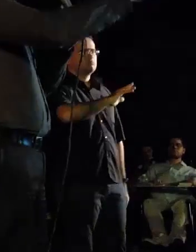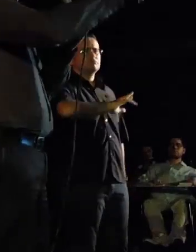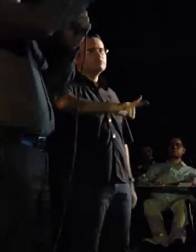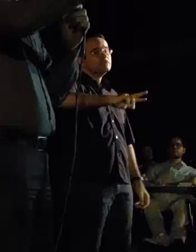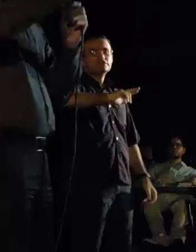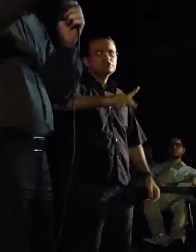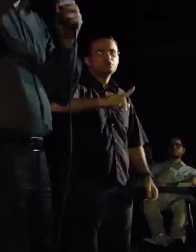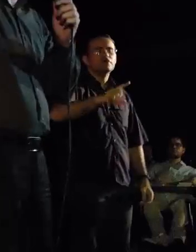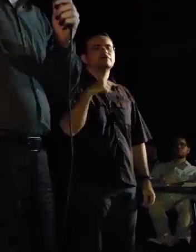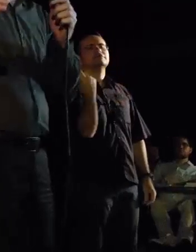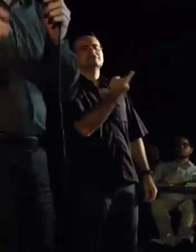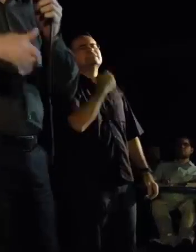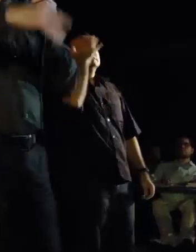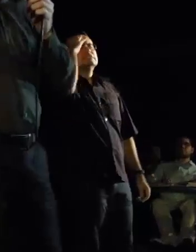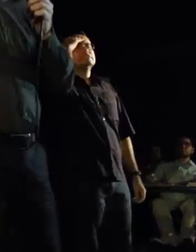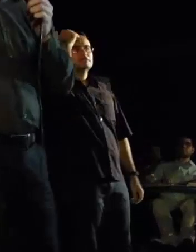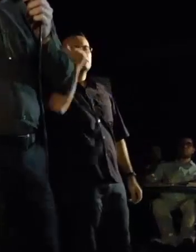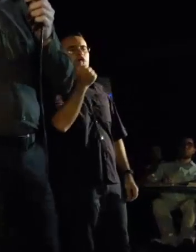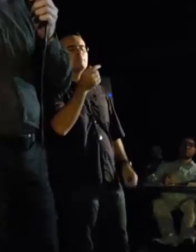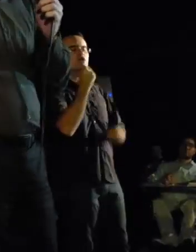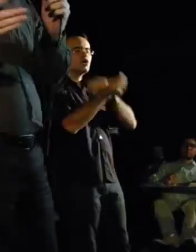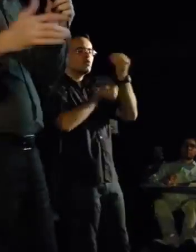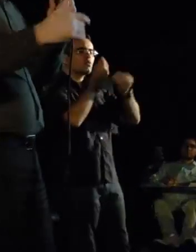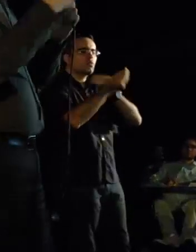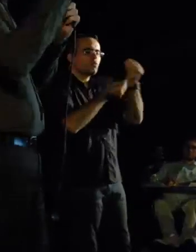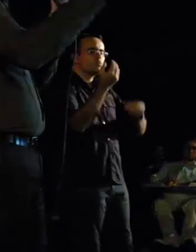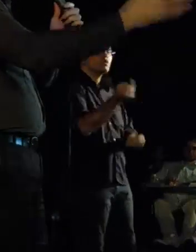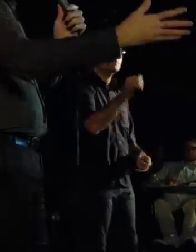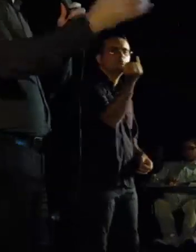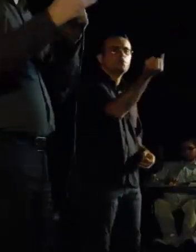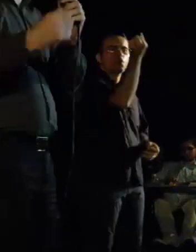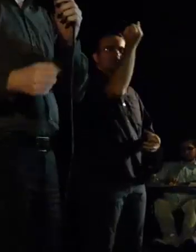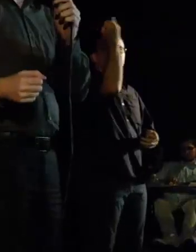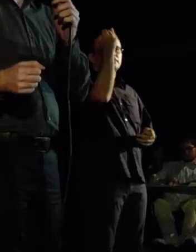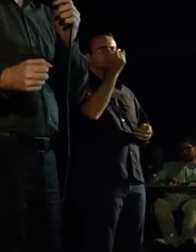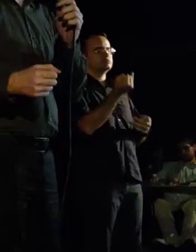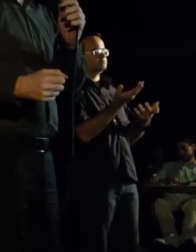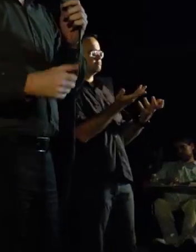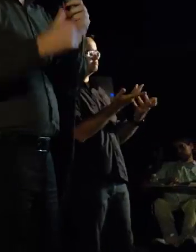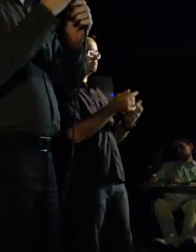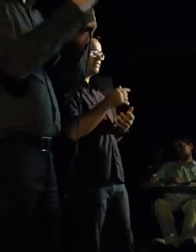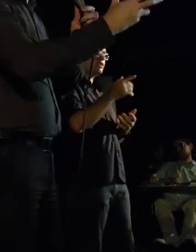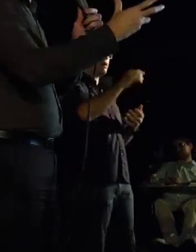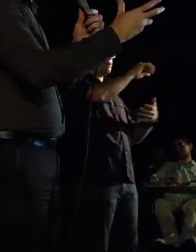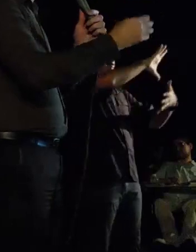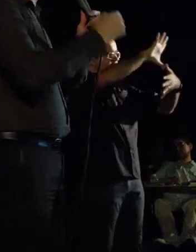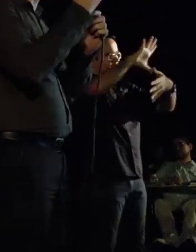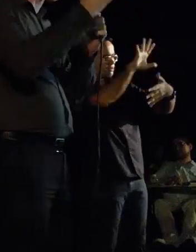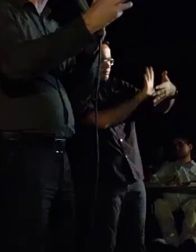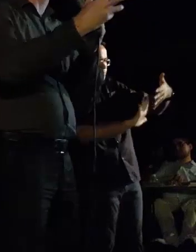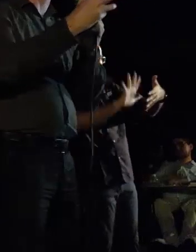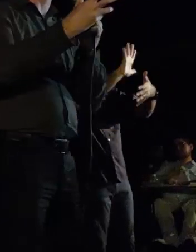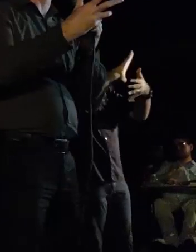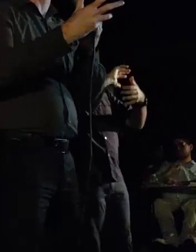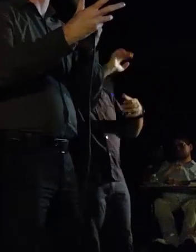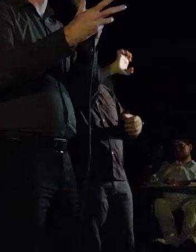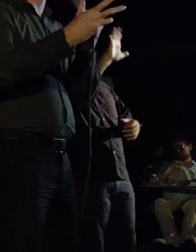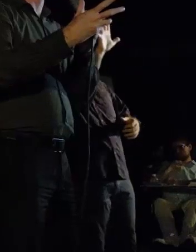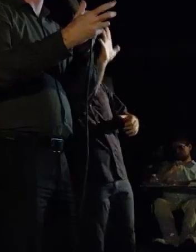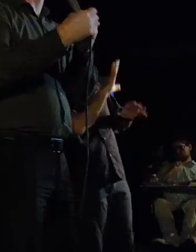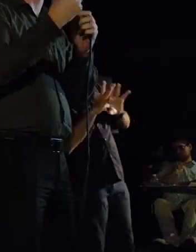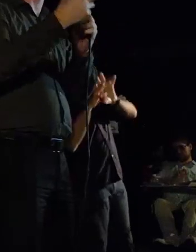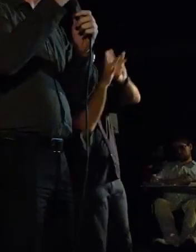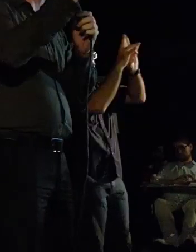sabemos qual é a nossa importância geopolítica, regional. Só que nesse momento, mais do que